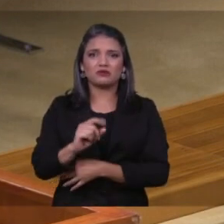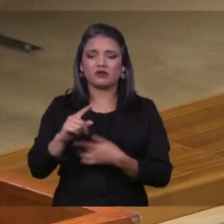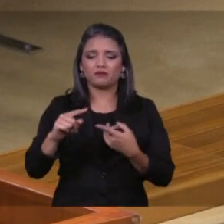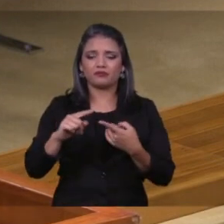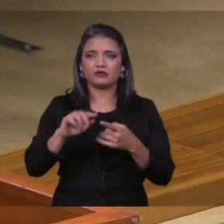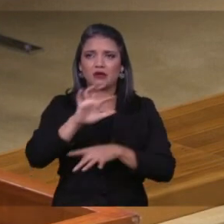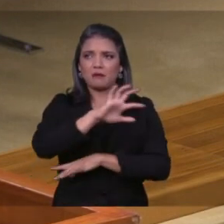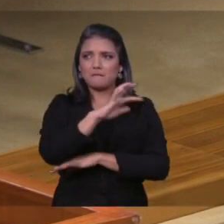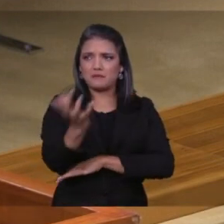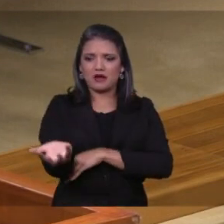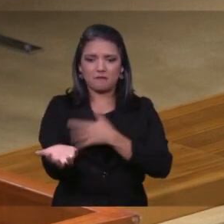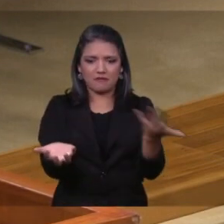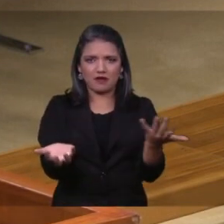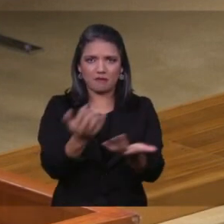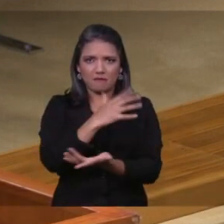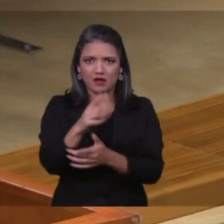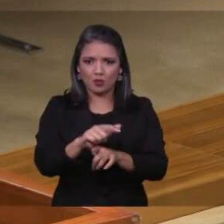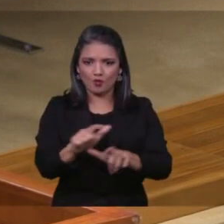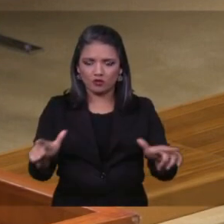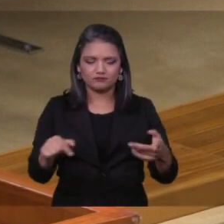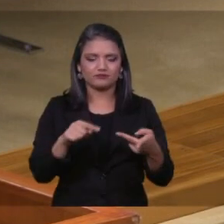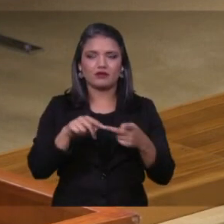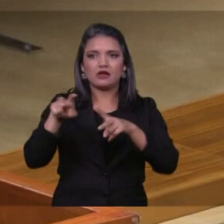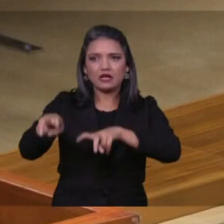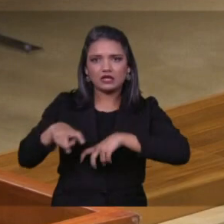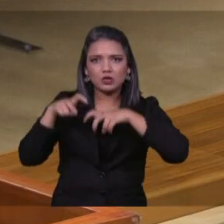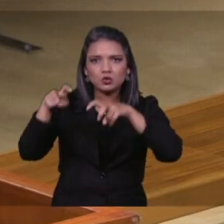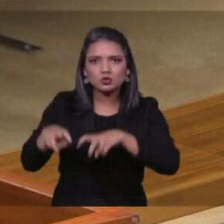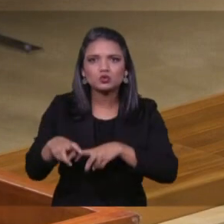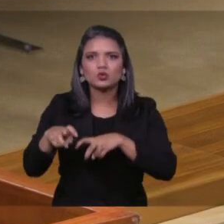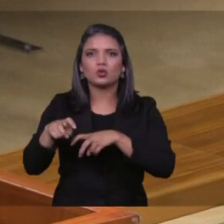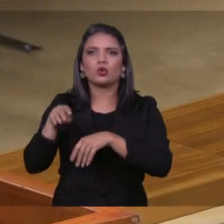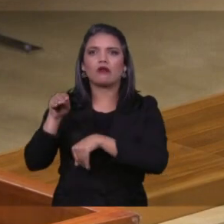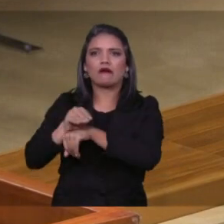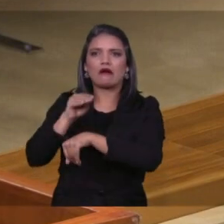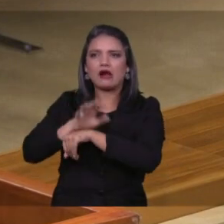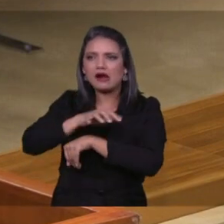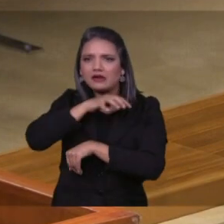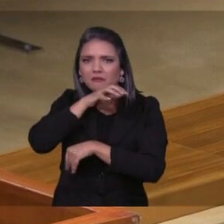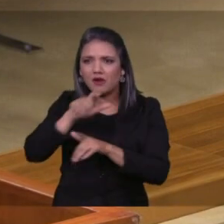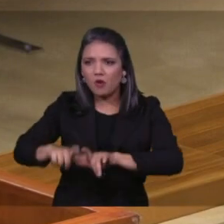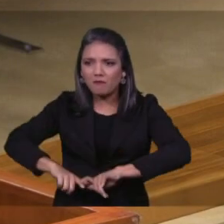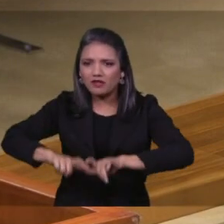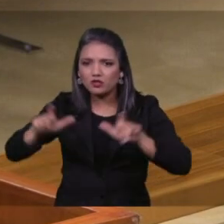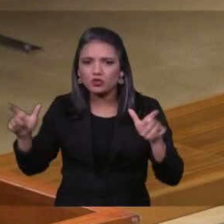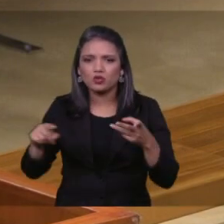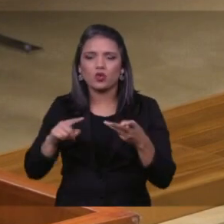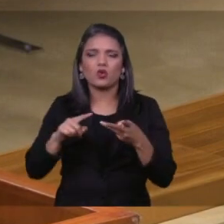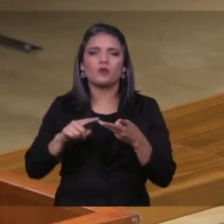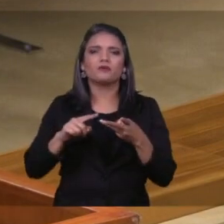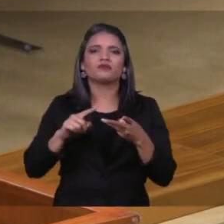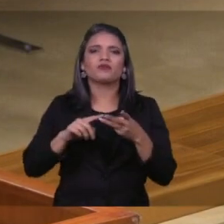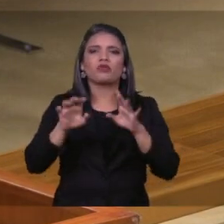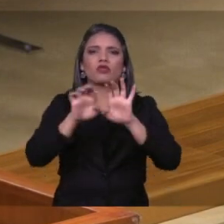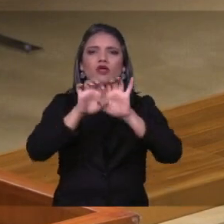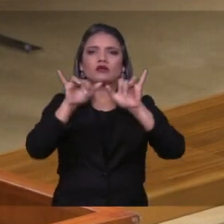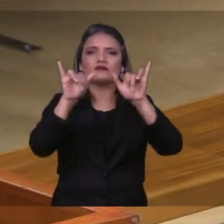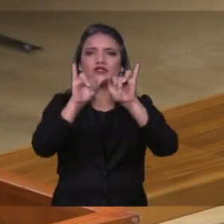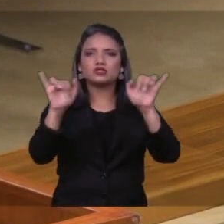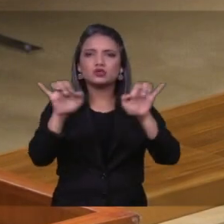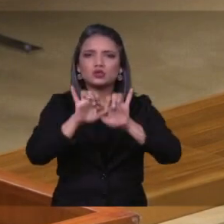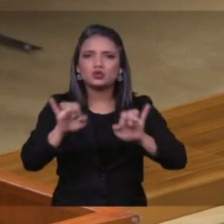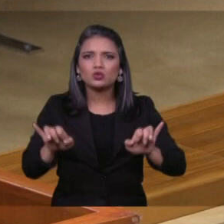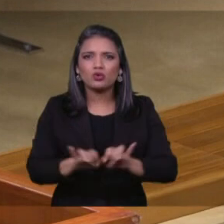desmatamento, ampliação de área da agricultura, da pecuária, obras de infraestrutura, de secas e de efeitos